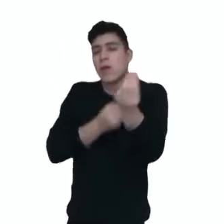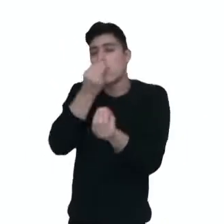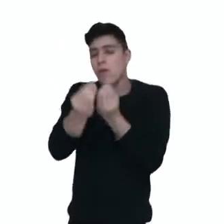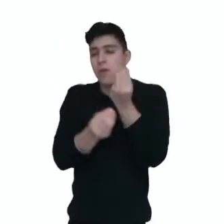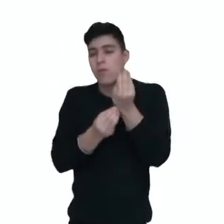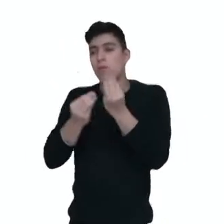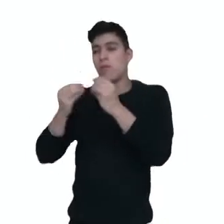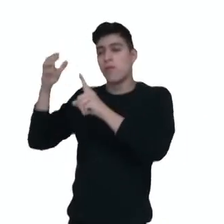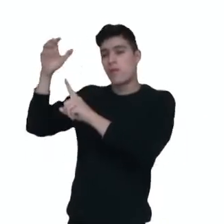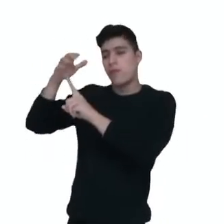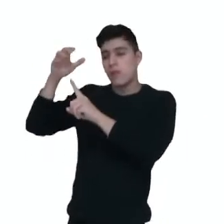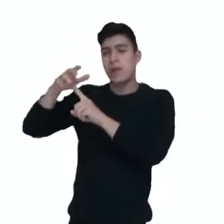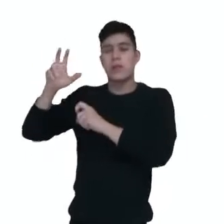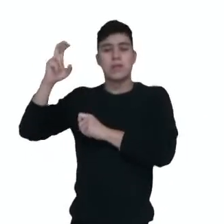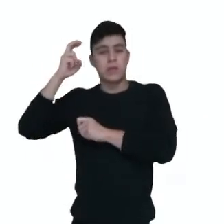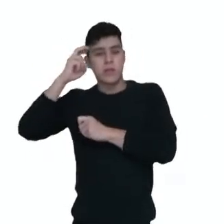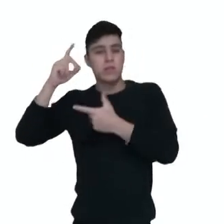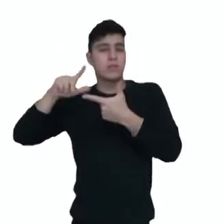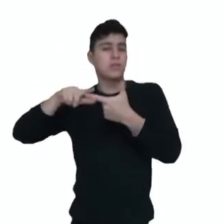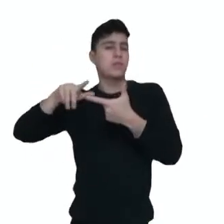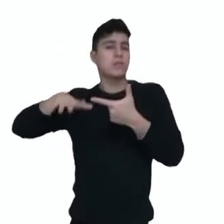nas práticas esportivas.